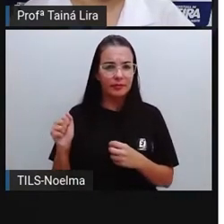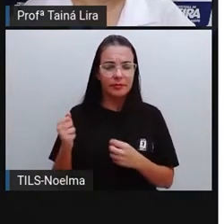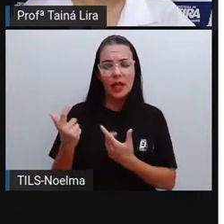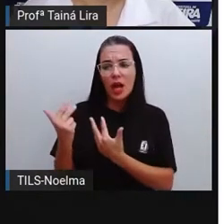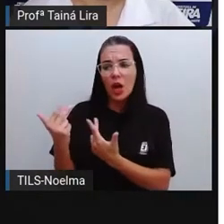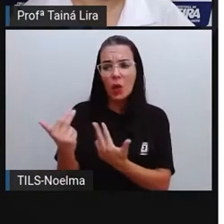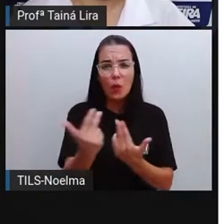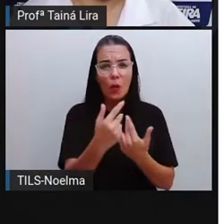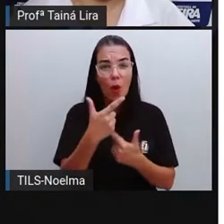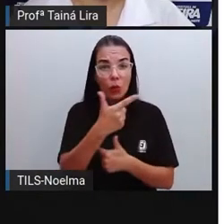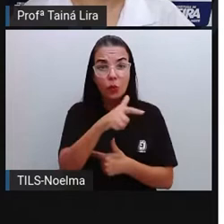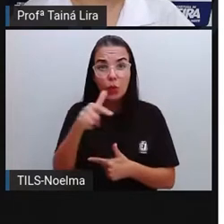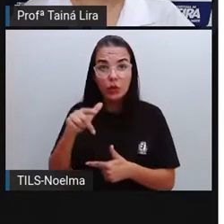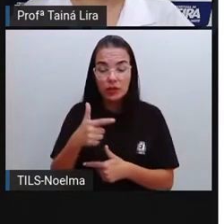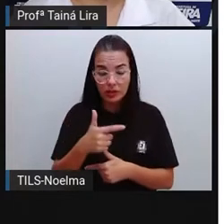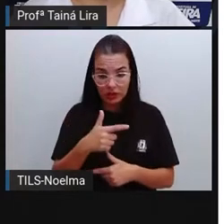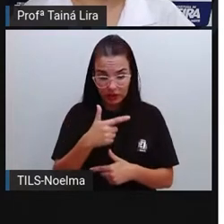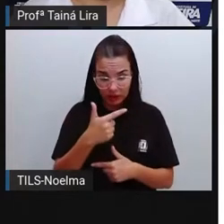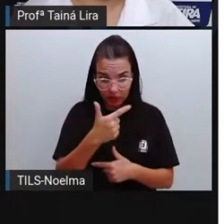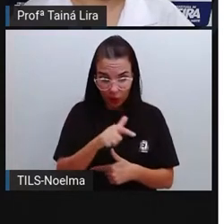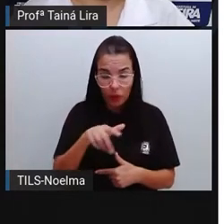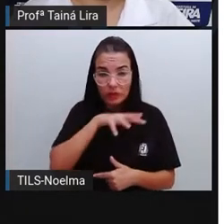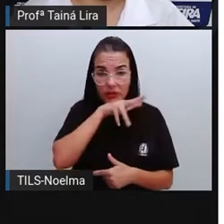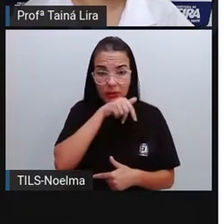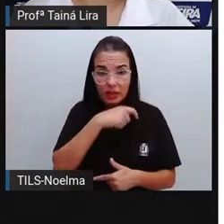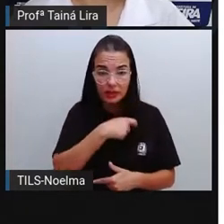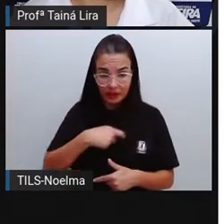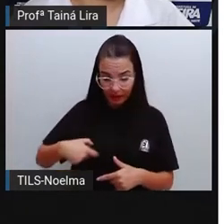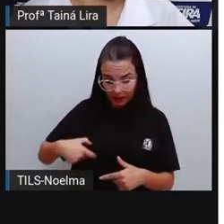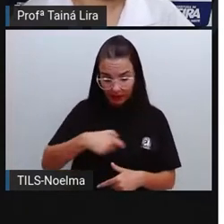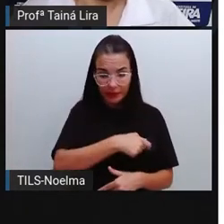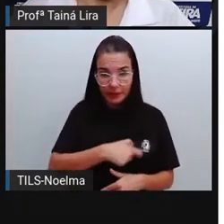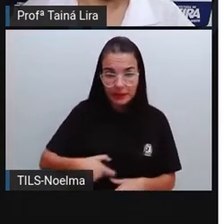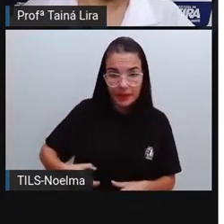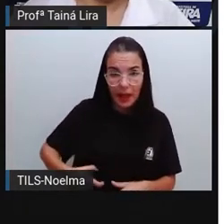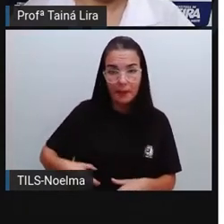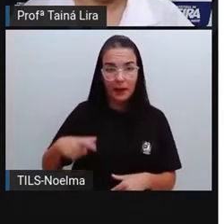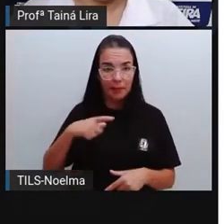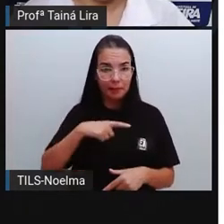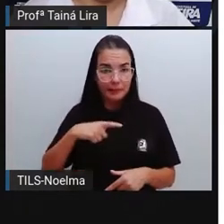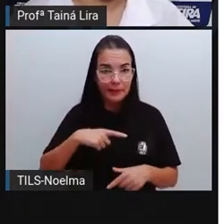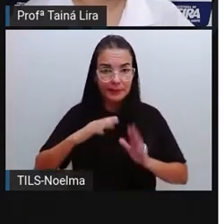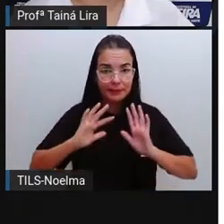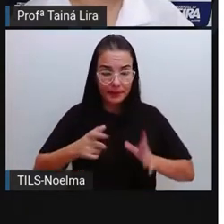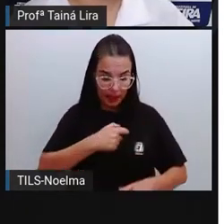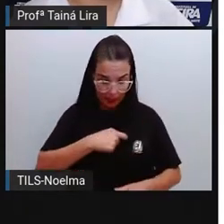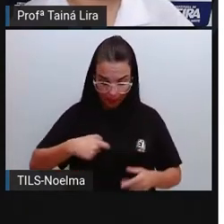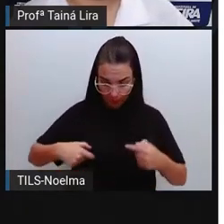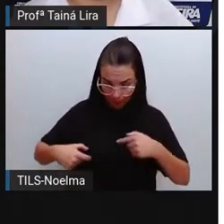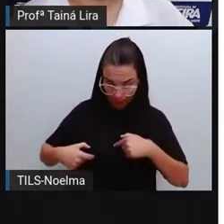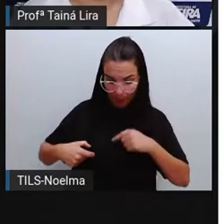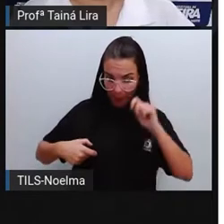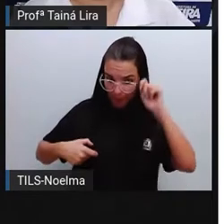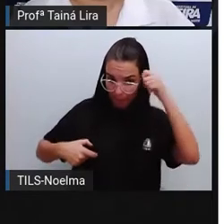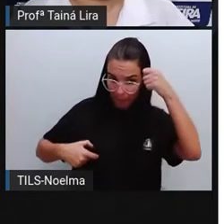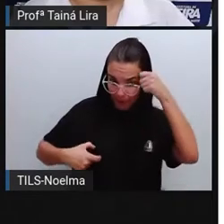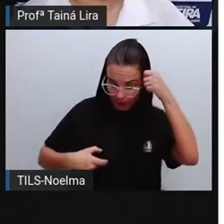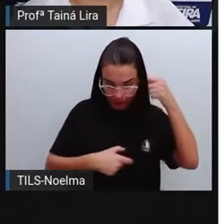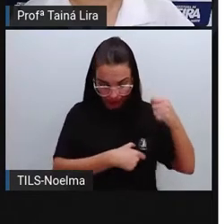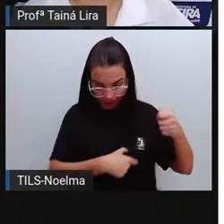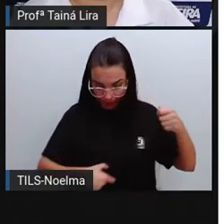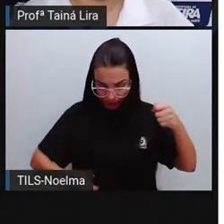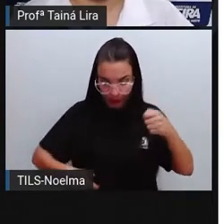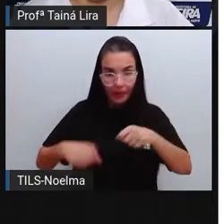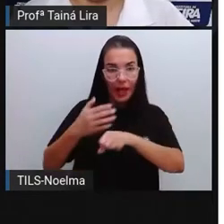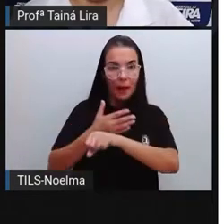lá, esta zebrinha também tinha listras pretas e listras brancas, que pareciam um